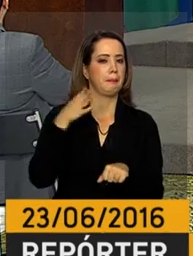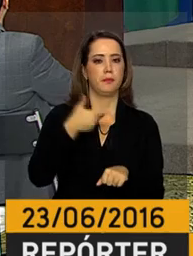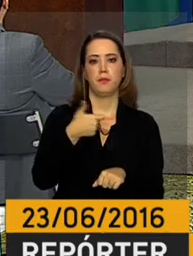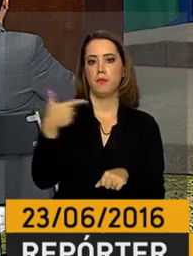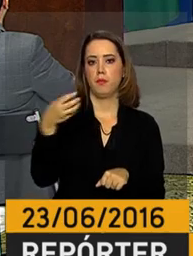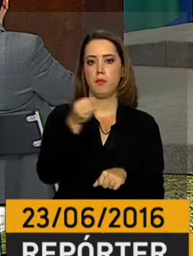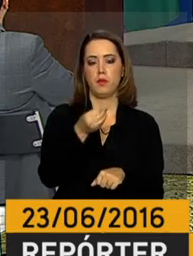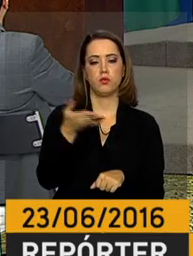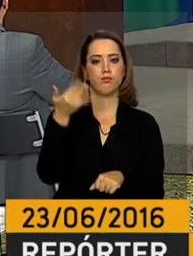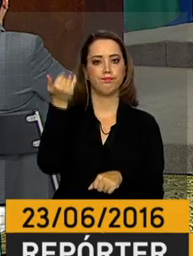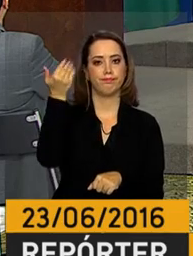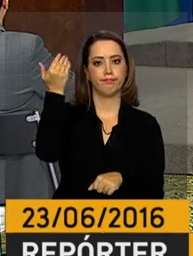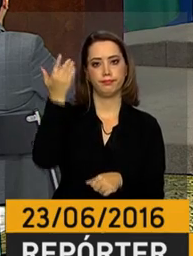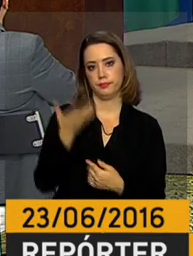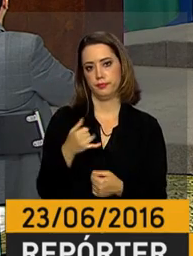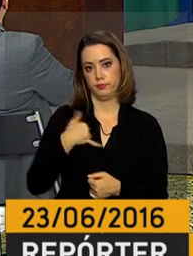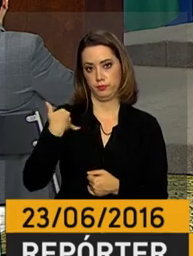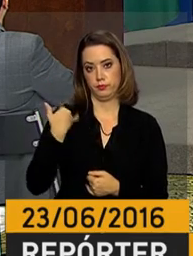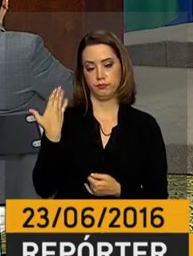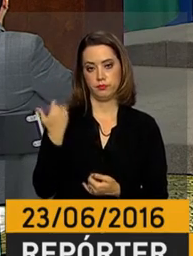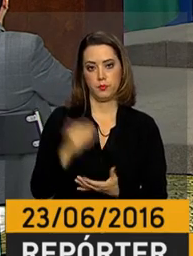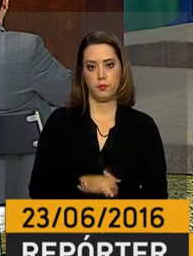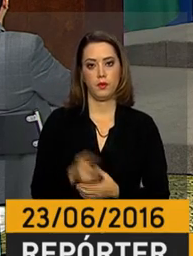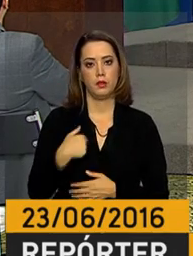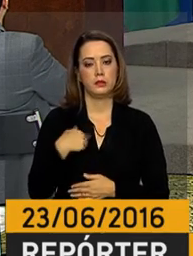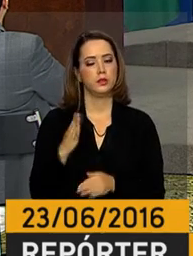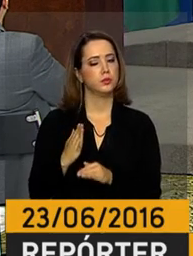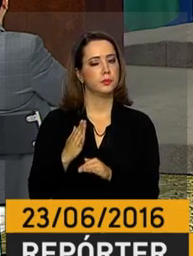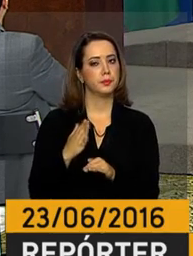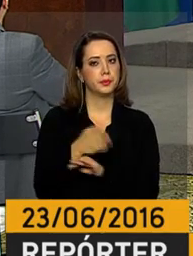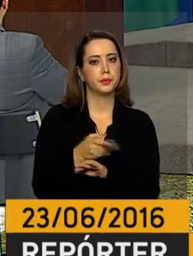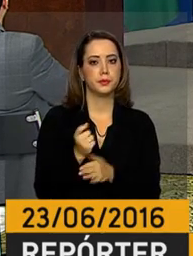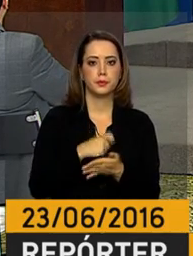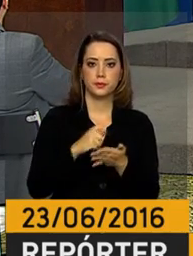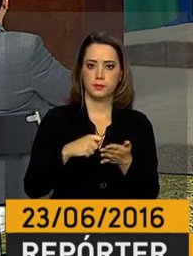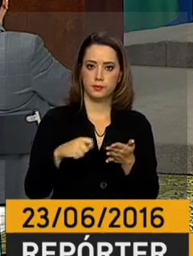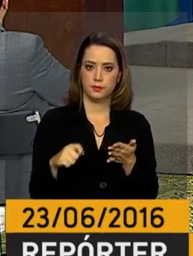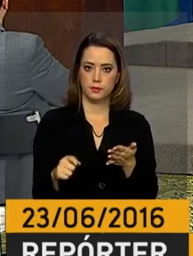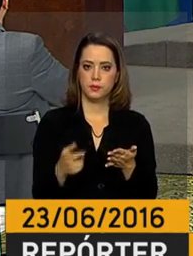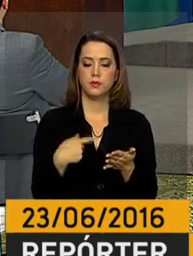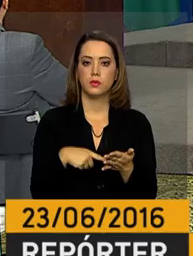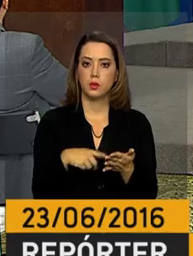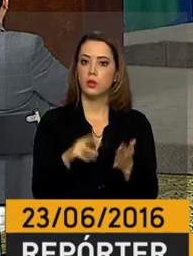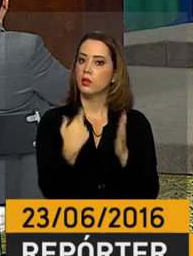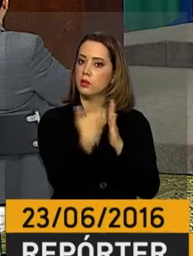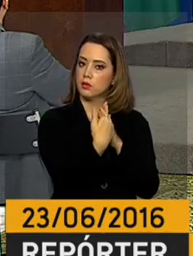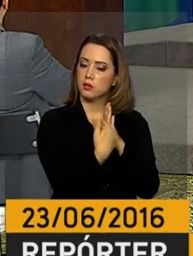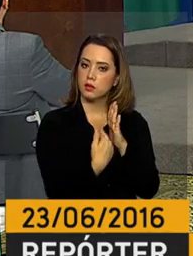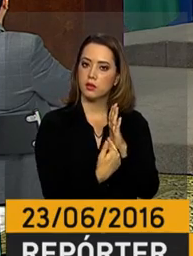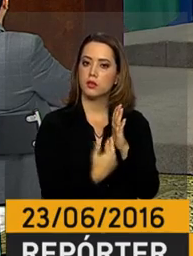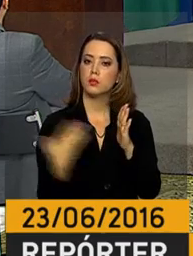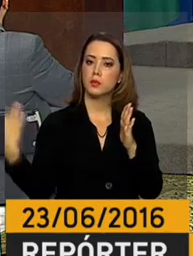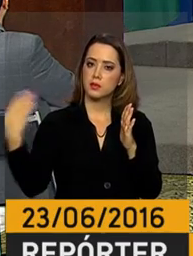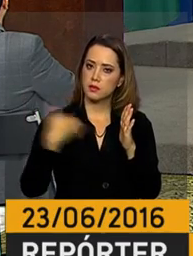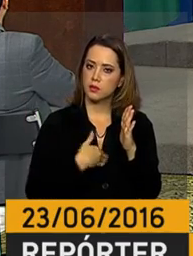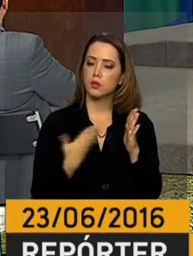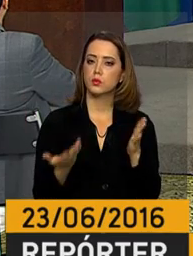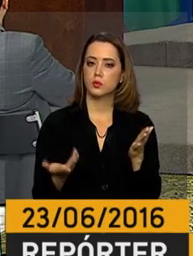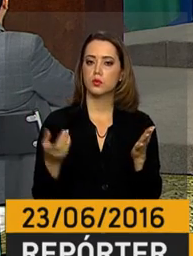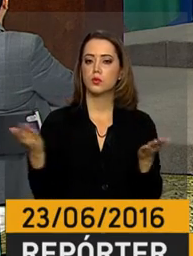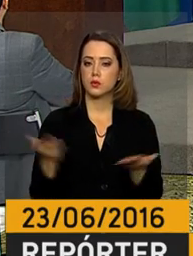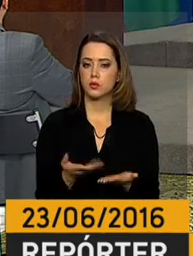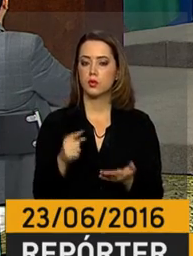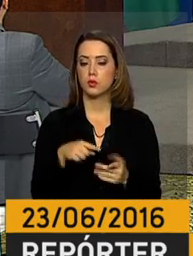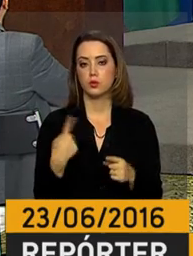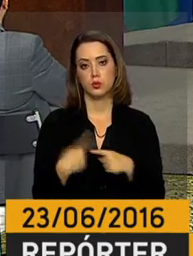atrás e eu e eu confesso que fui além daquilo que a regulamentação hoje trouxe porque